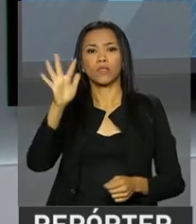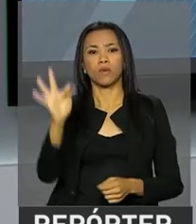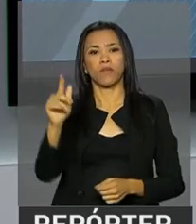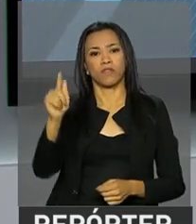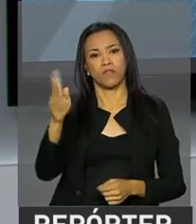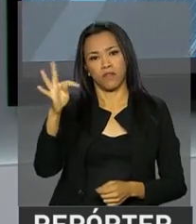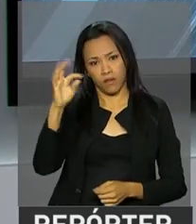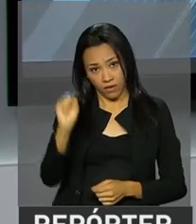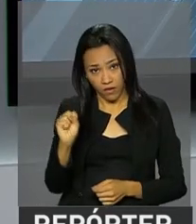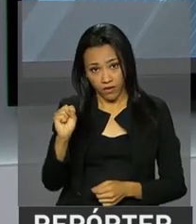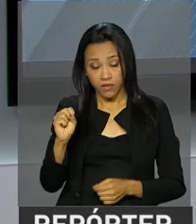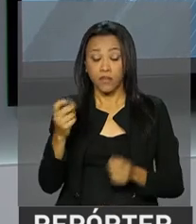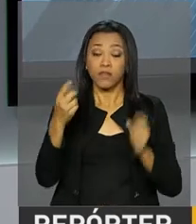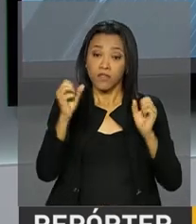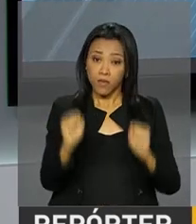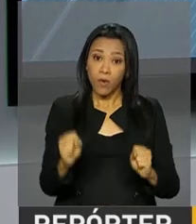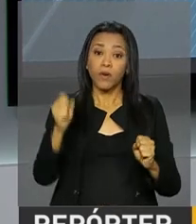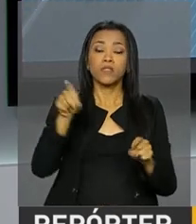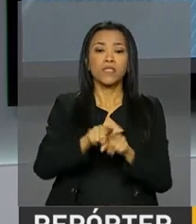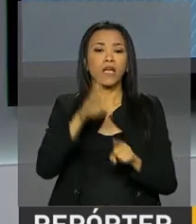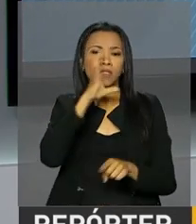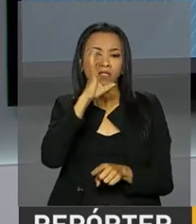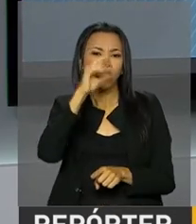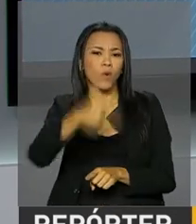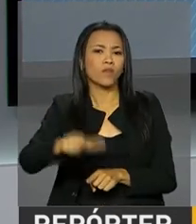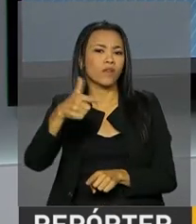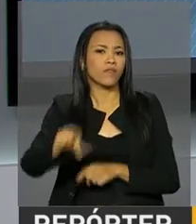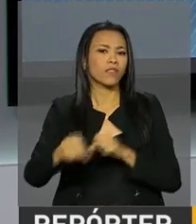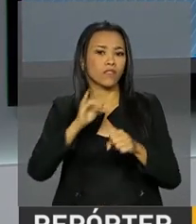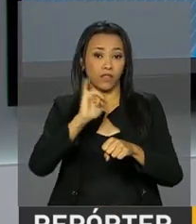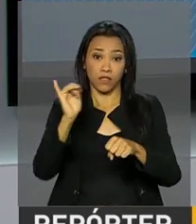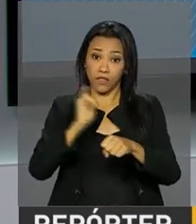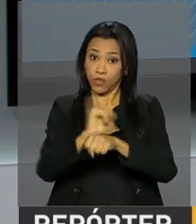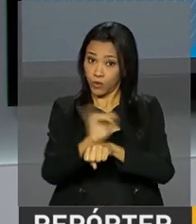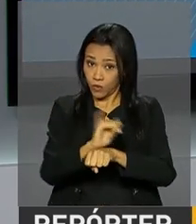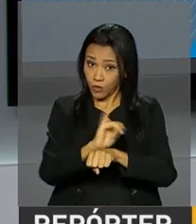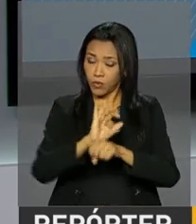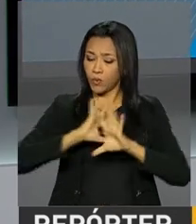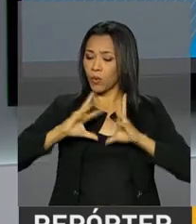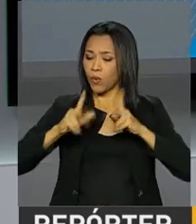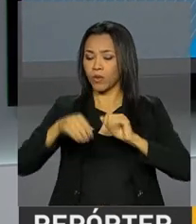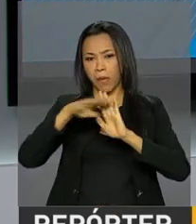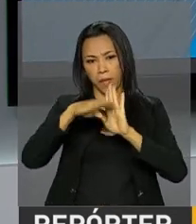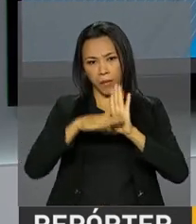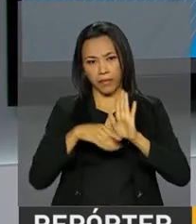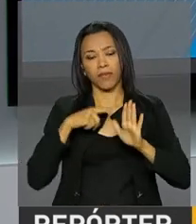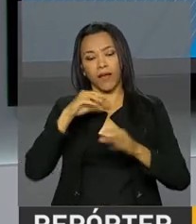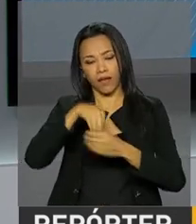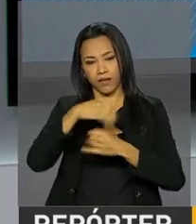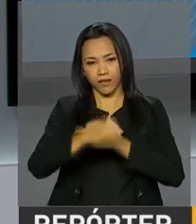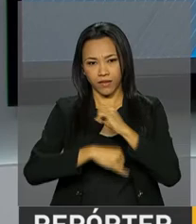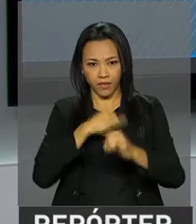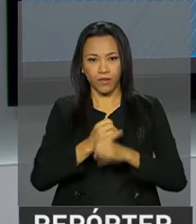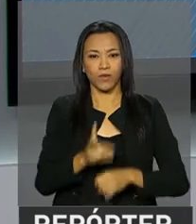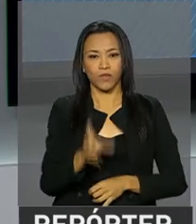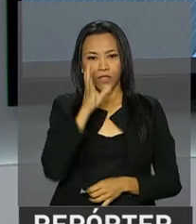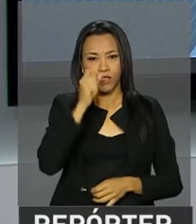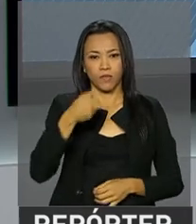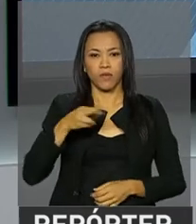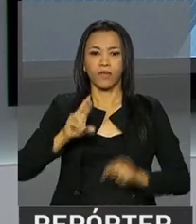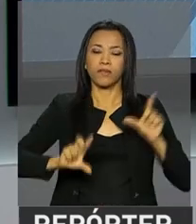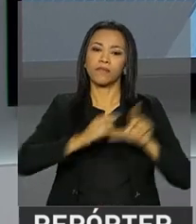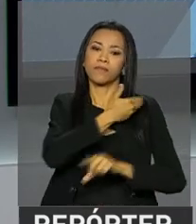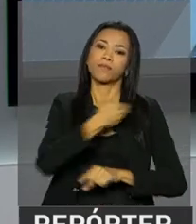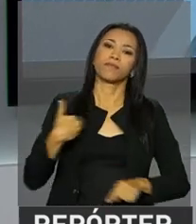fgts você pode ver as nossas reportagens no youtube toda a programação também está na internet continue com a gente que na nbr